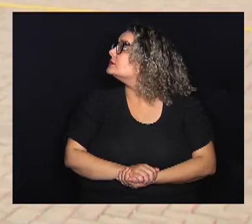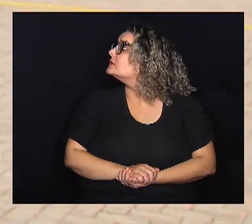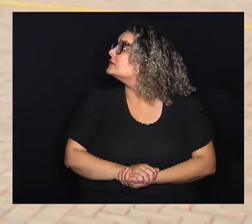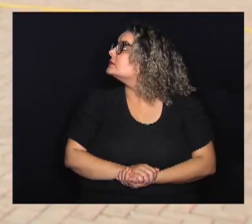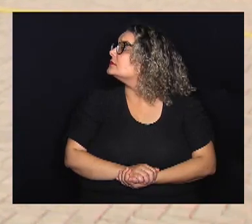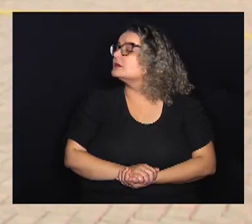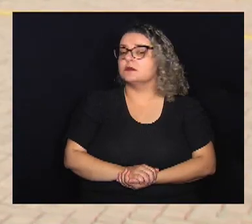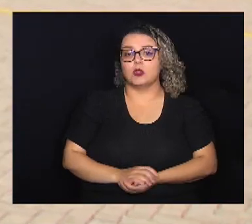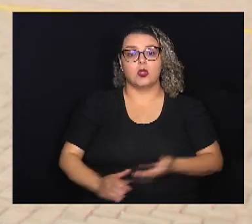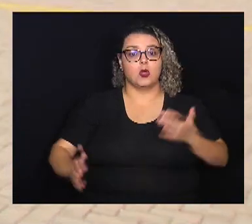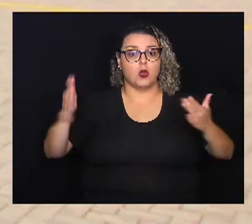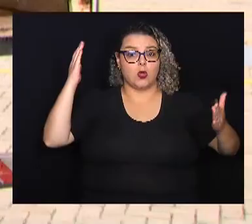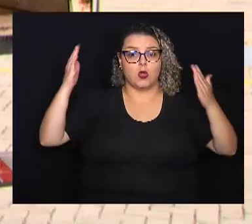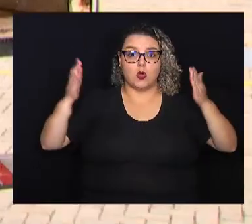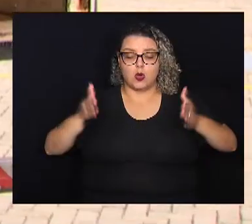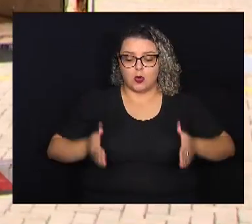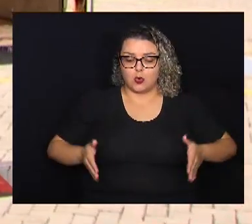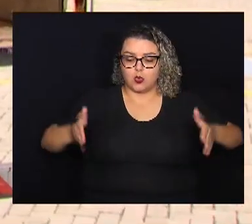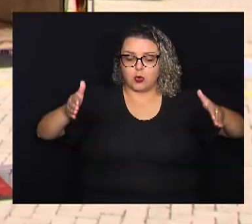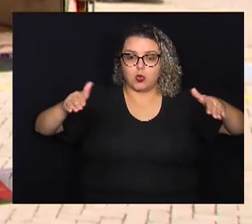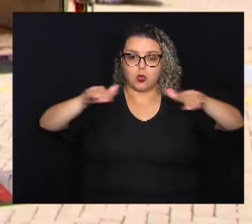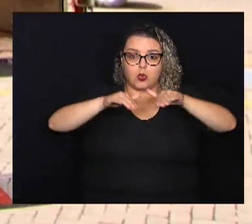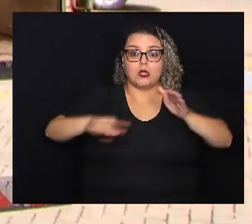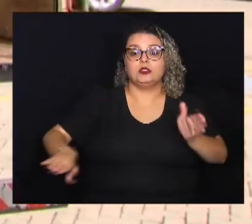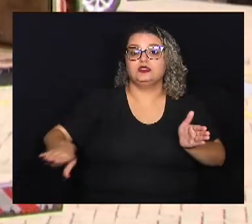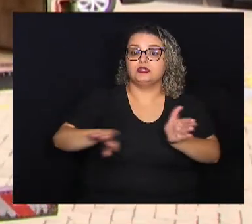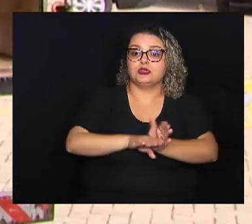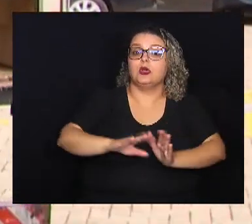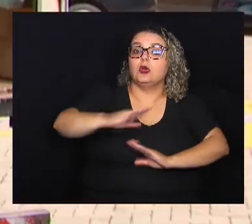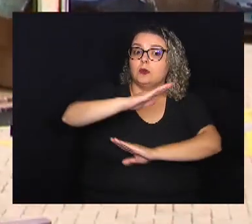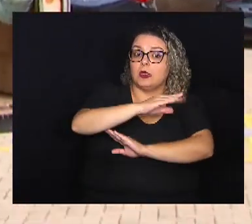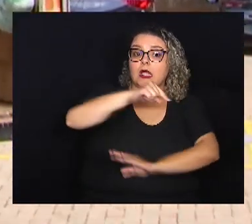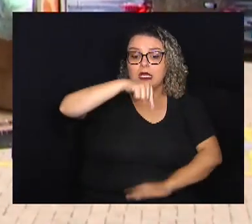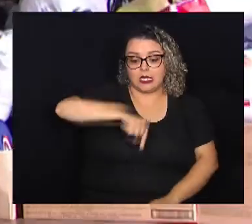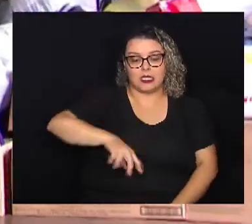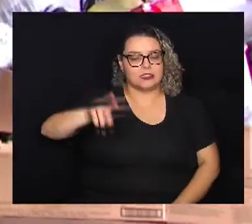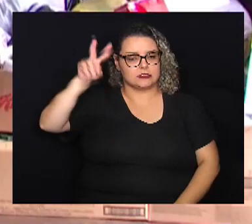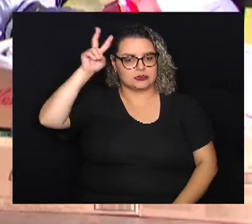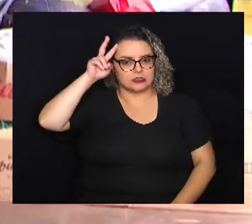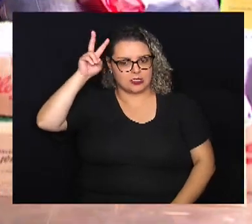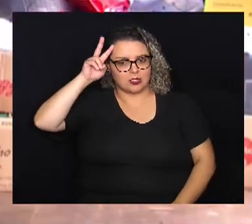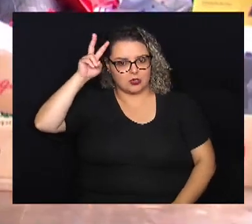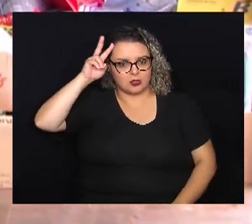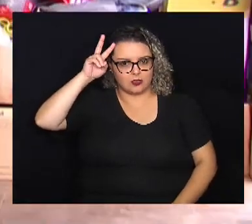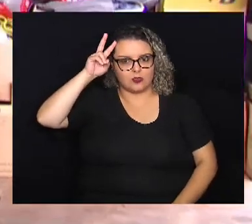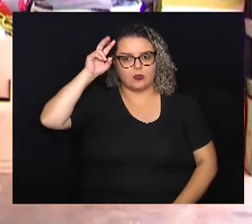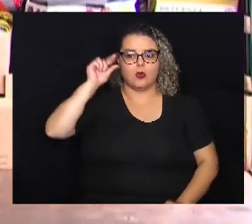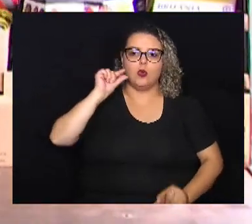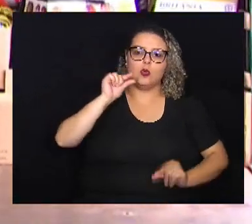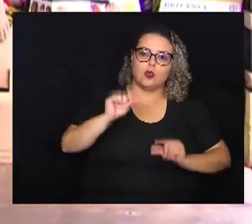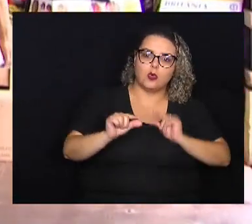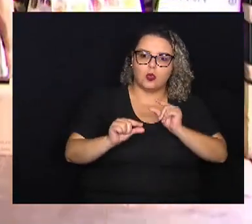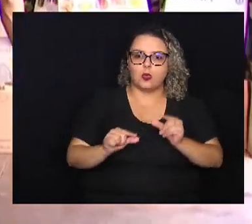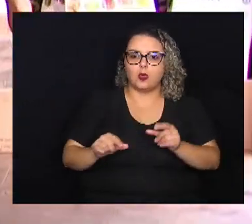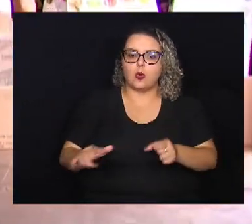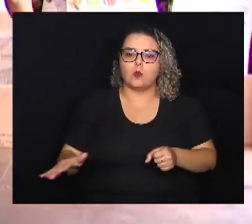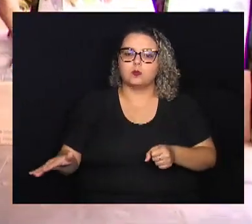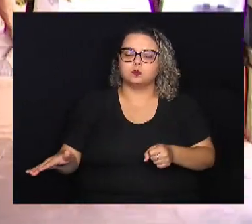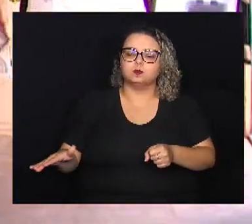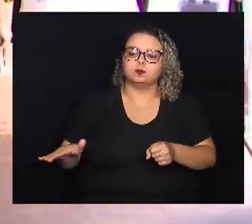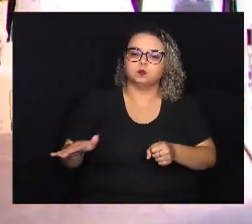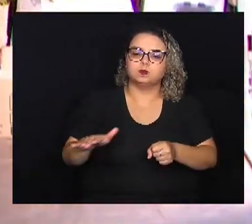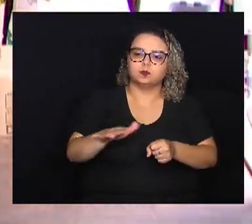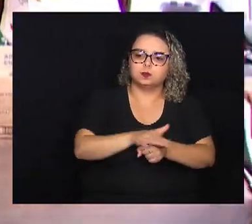O caminhão baú que chegou assim à Câmara de Campinas nesta segunda-feira, aos poucos foi sendo abastecido com